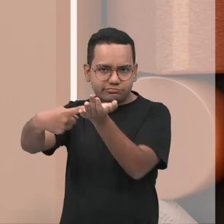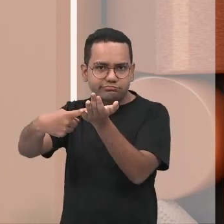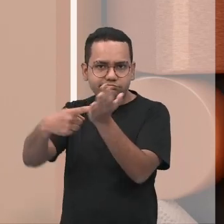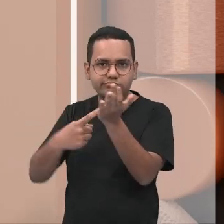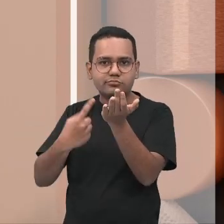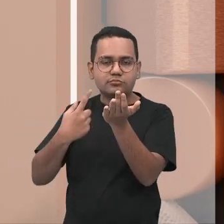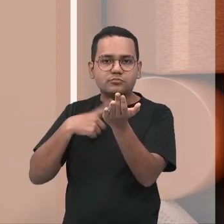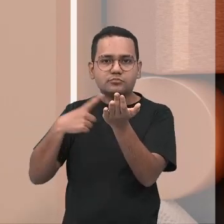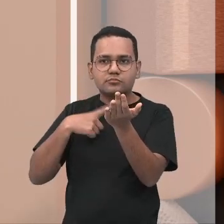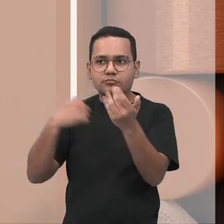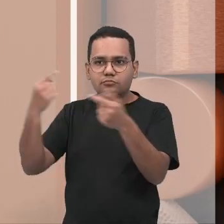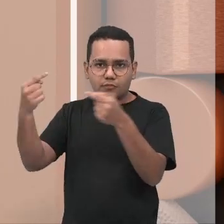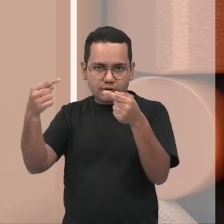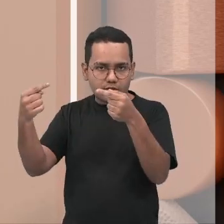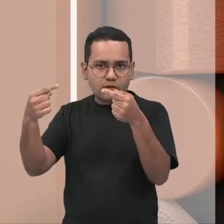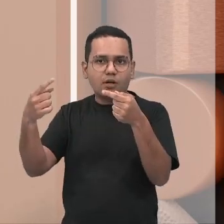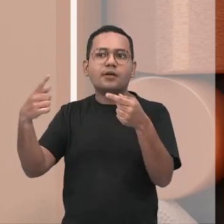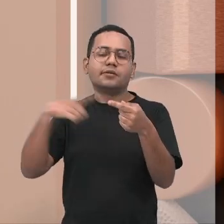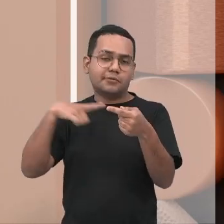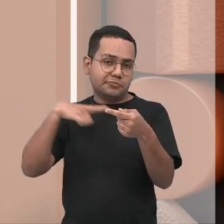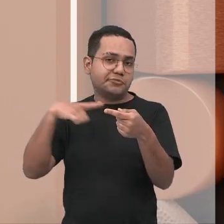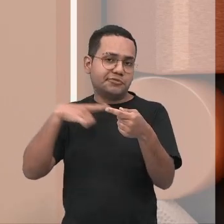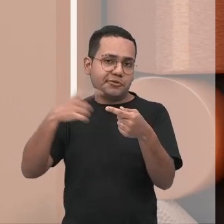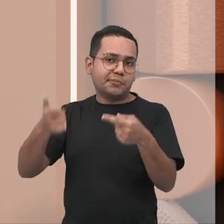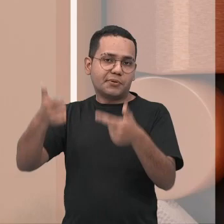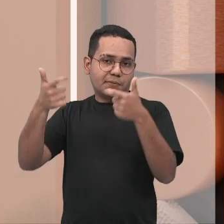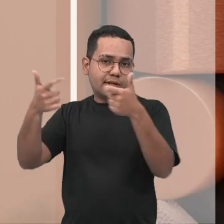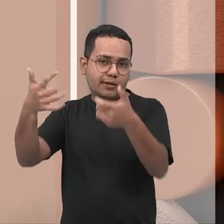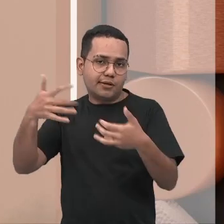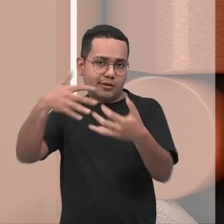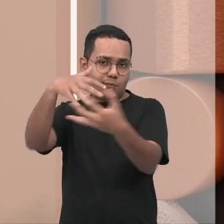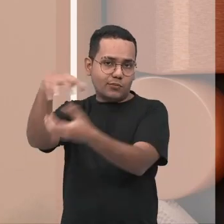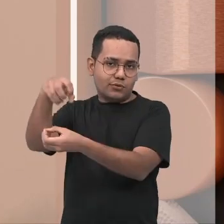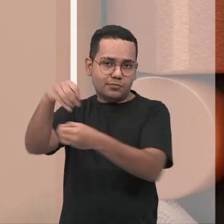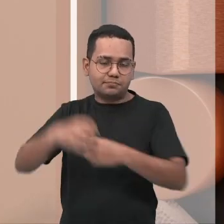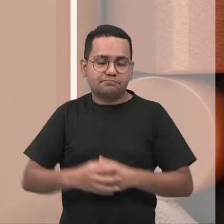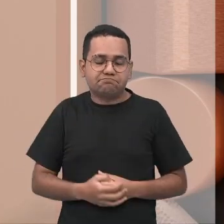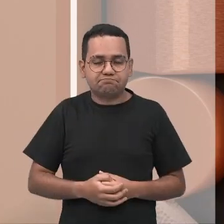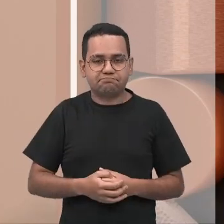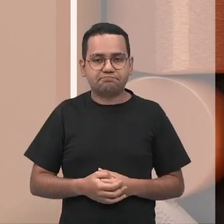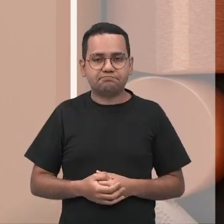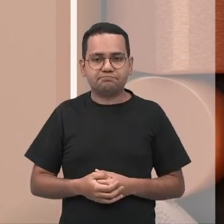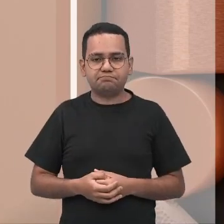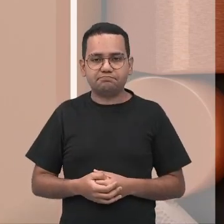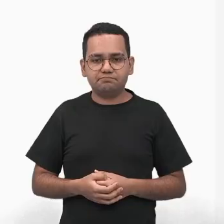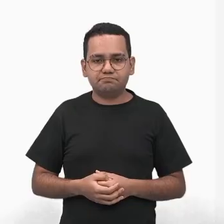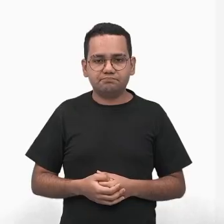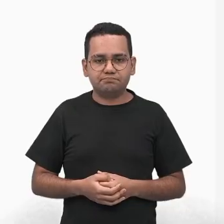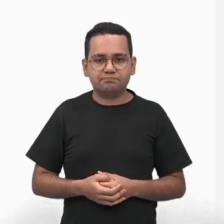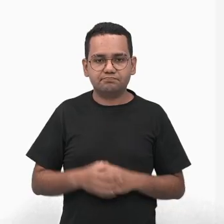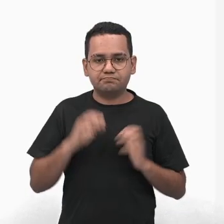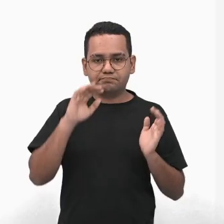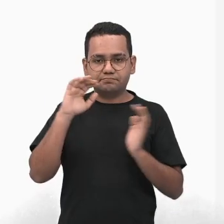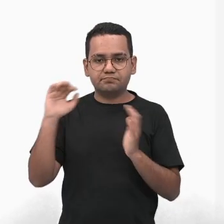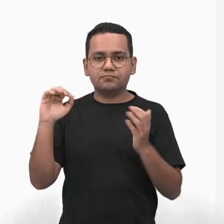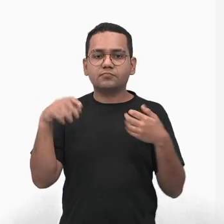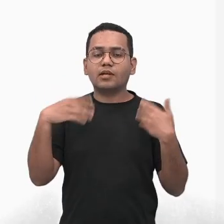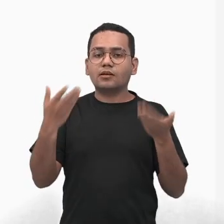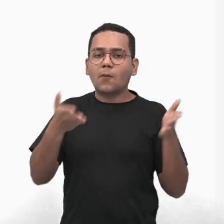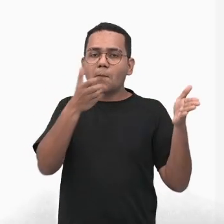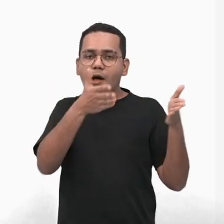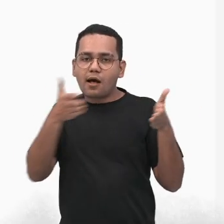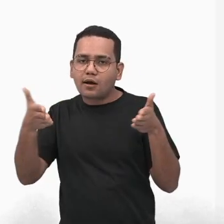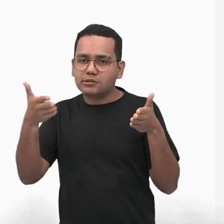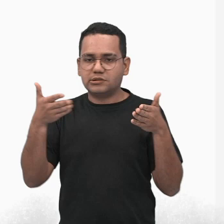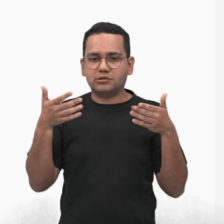conflito armado, justamente o início da Primeira Guerra Mundial. Vamos então conhecer quais foram as fases desse conflito. Vamos